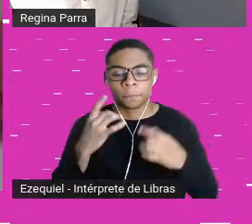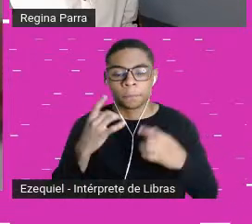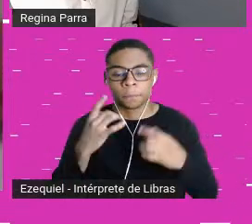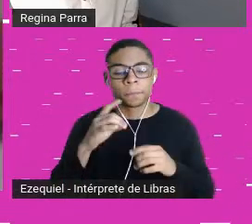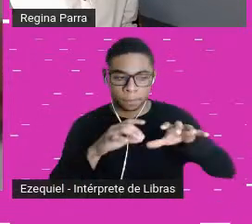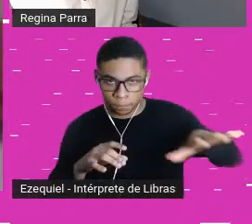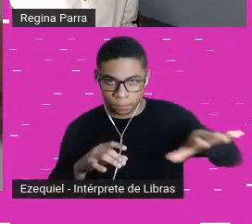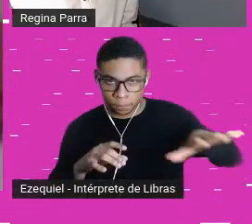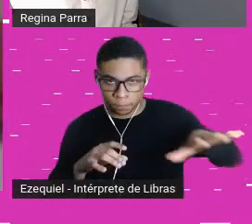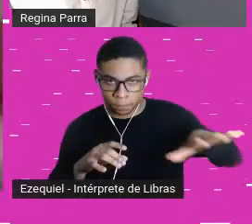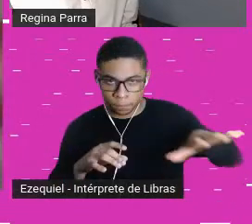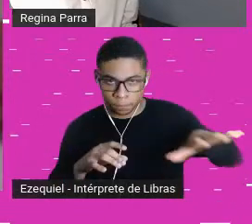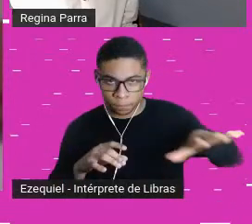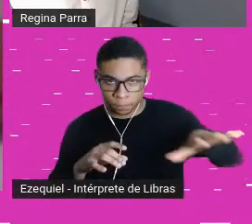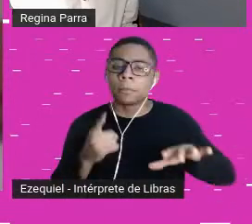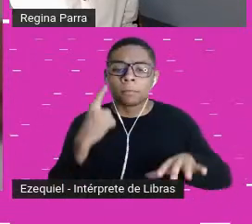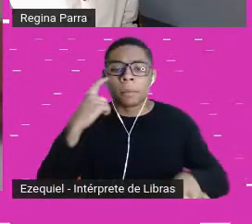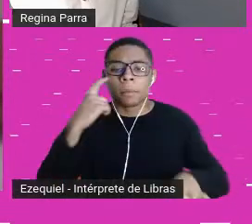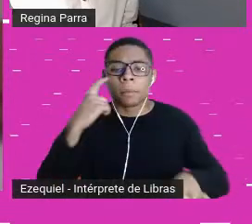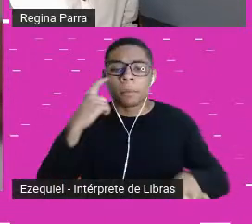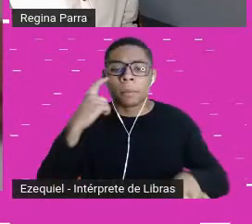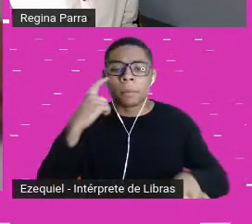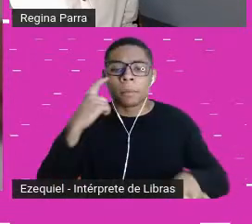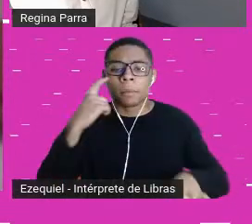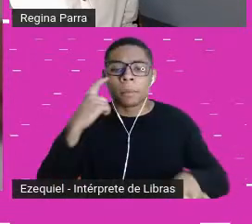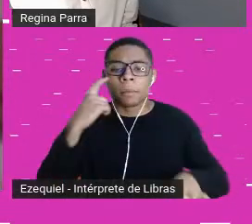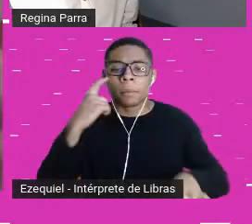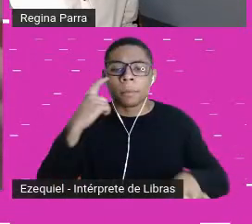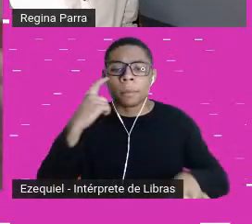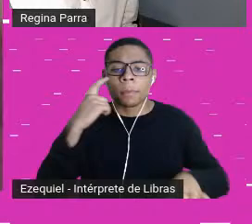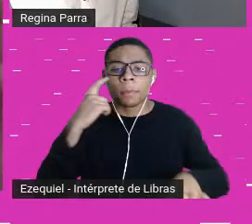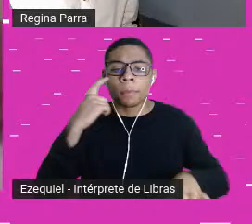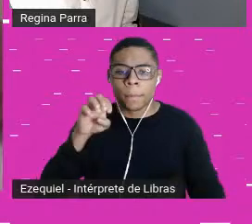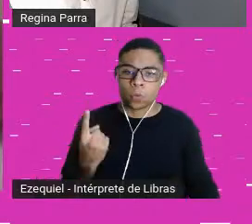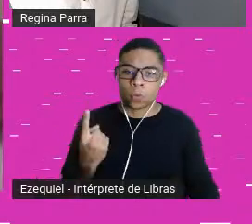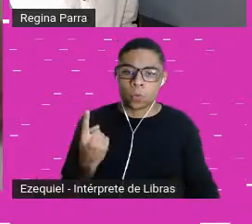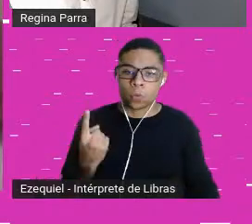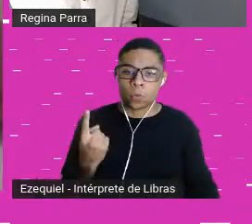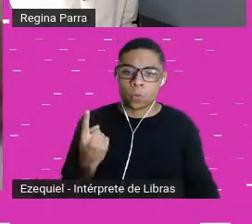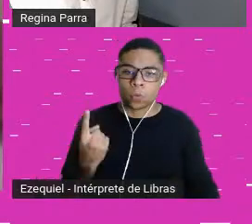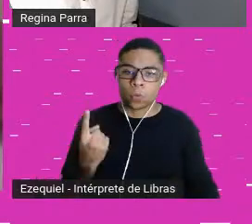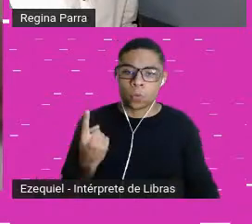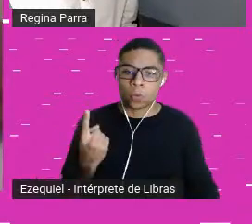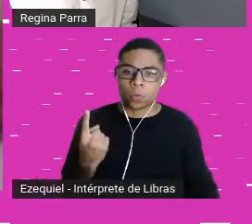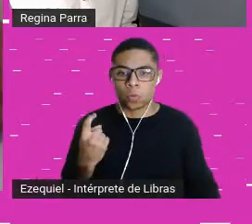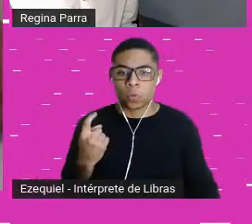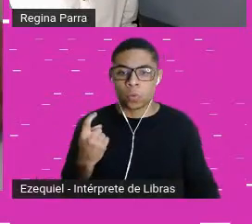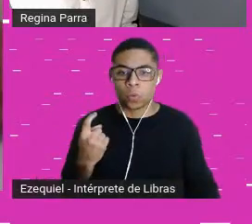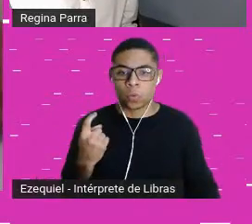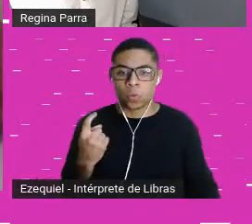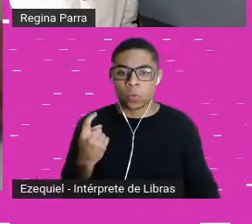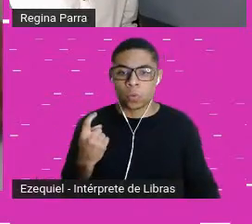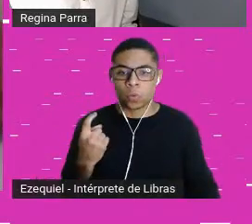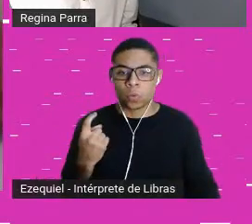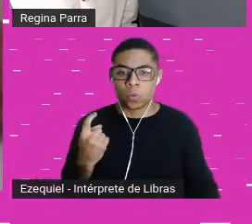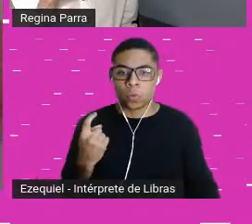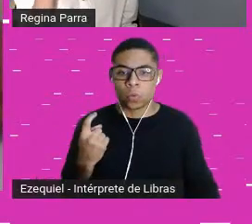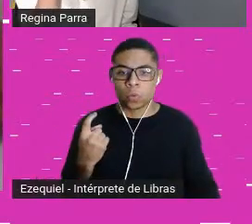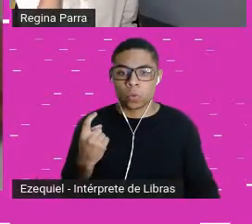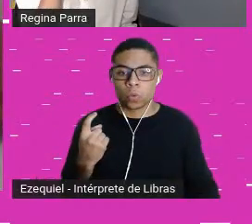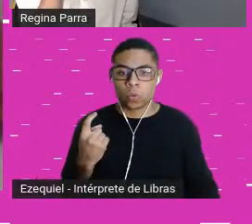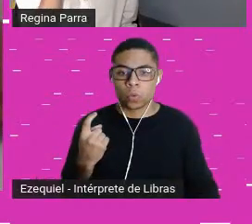muito com o Kabuki, né, ou seja, a expressão mais marcada do Kabuki, né, a precisão do Kabuki,